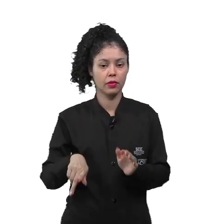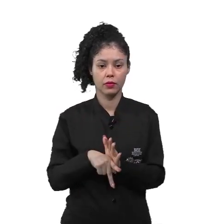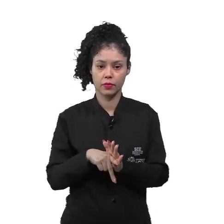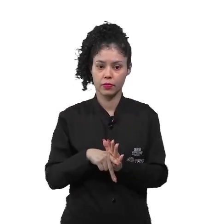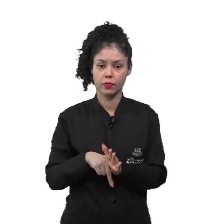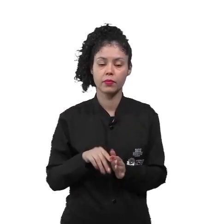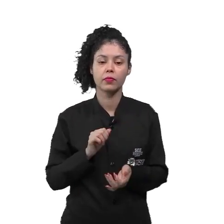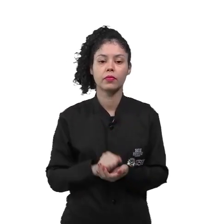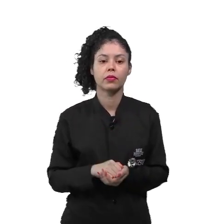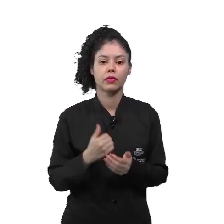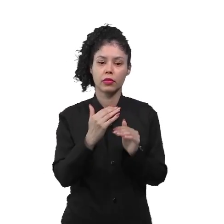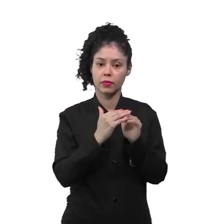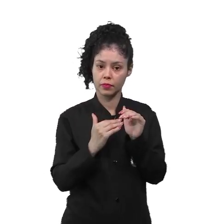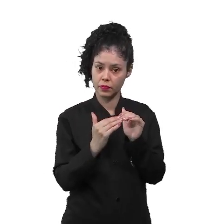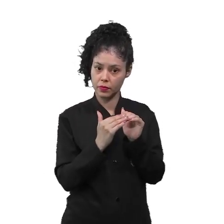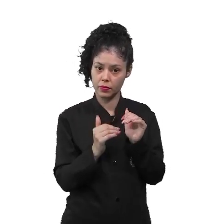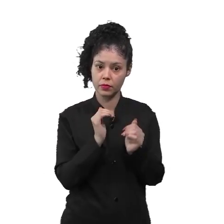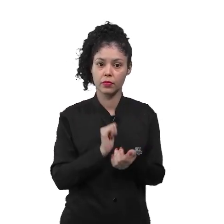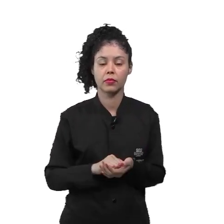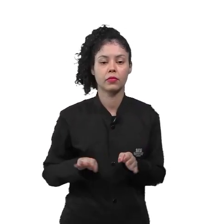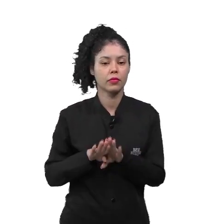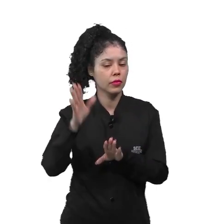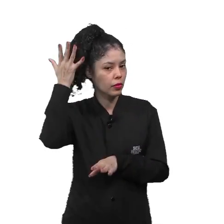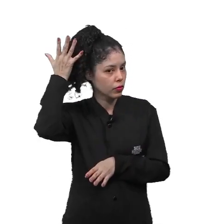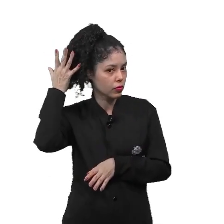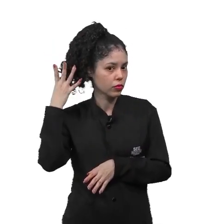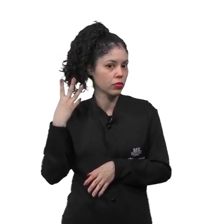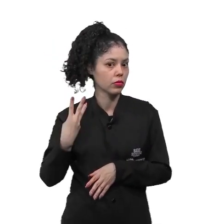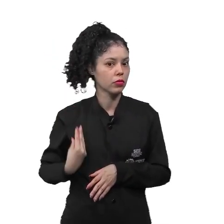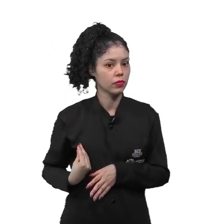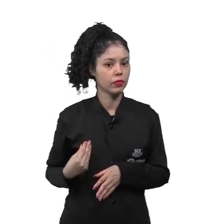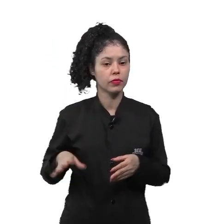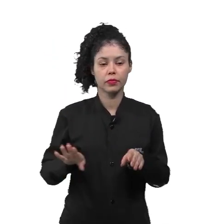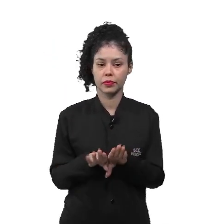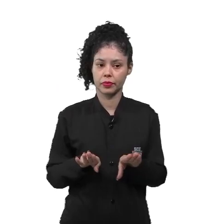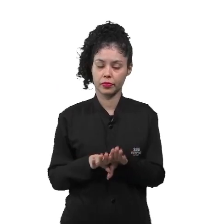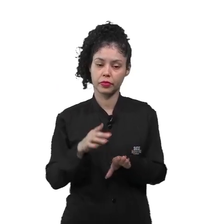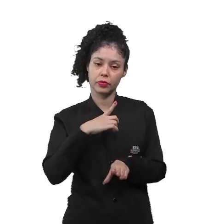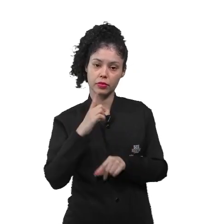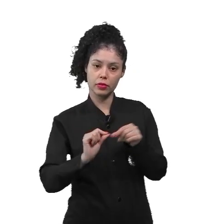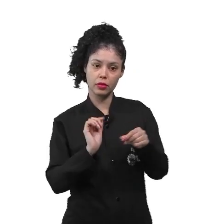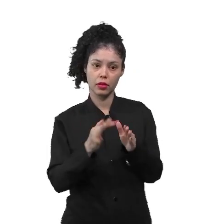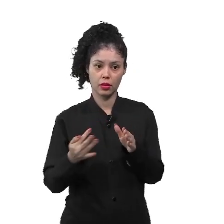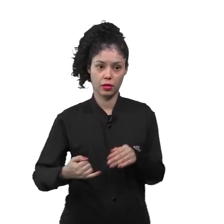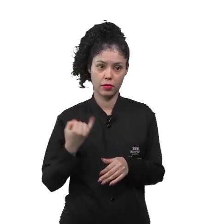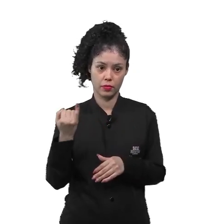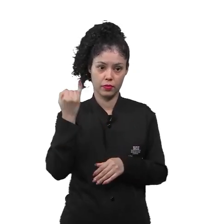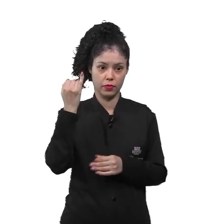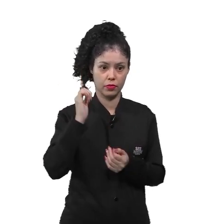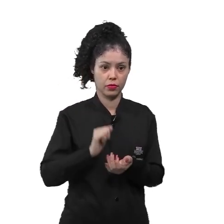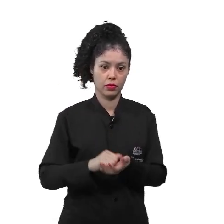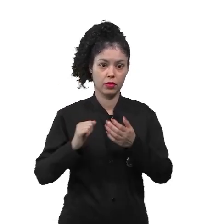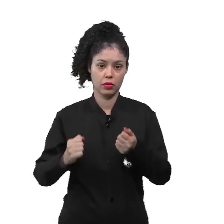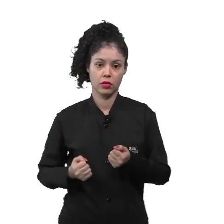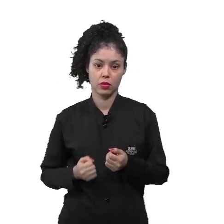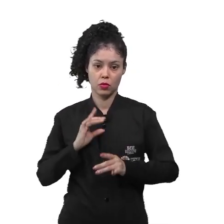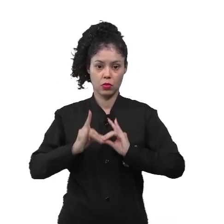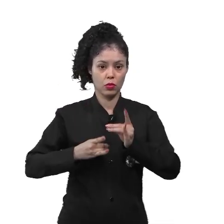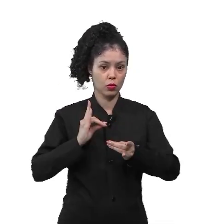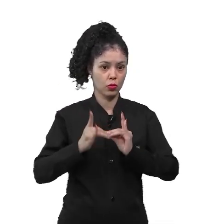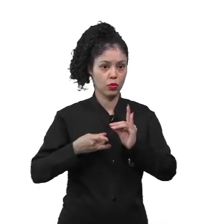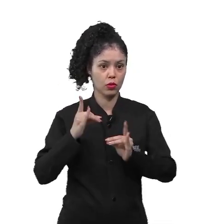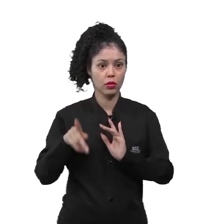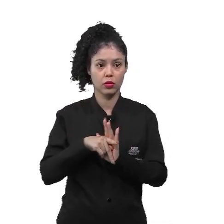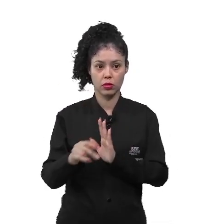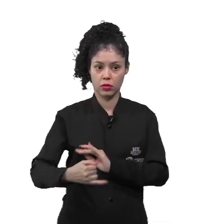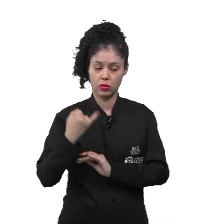para as unhas, para o nosso cabelo. E ela também tem ali a função hormonal, né? Então, ela é